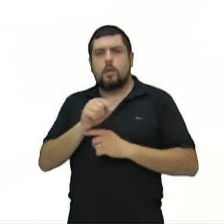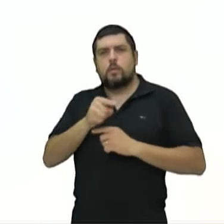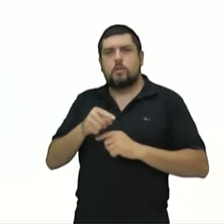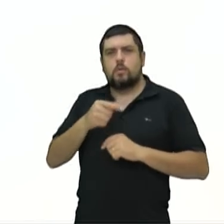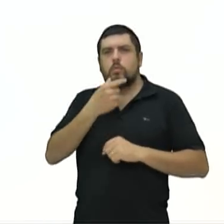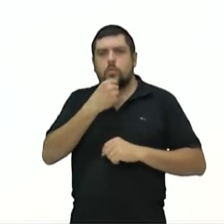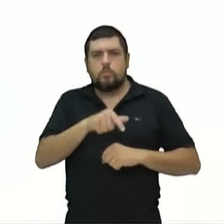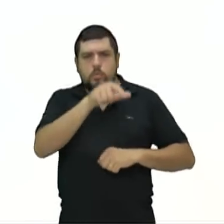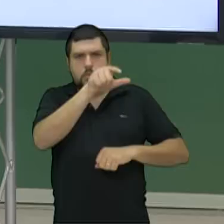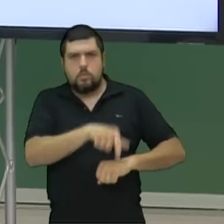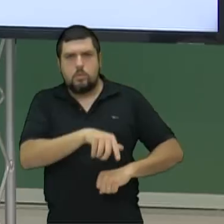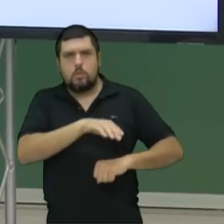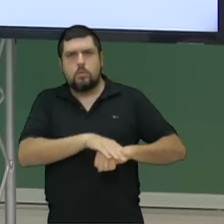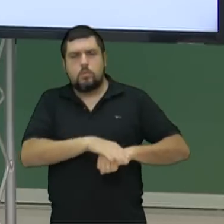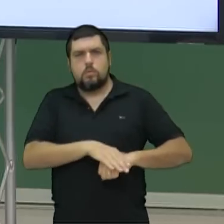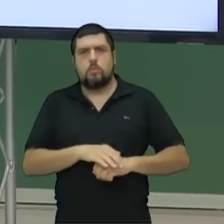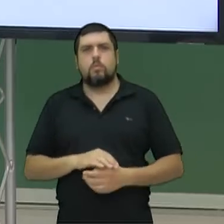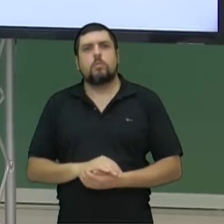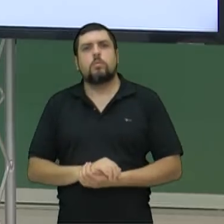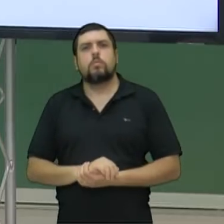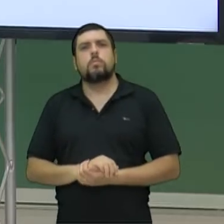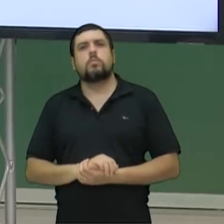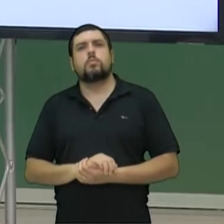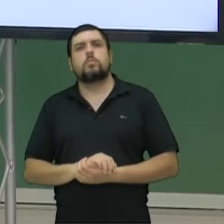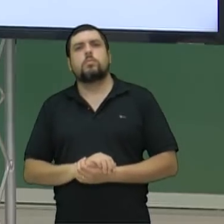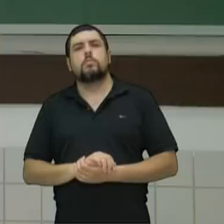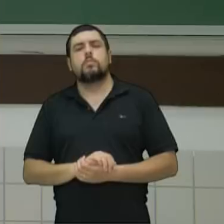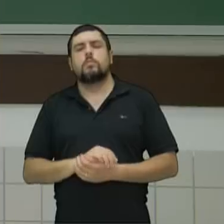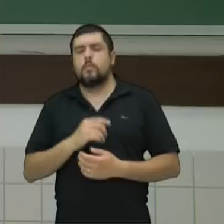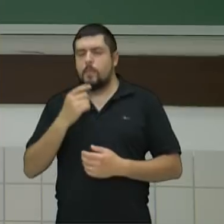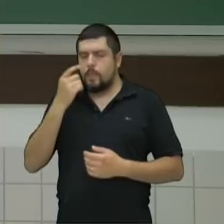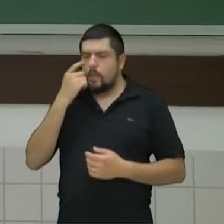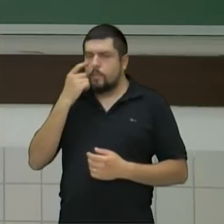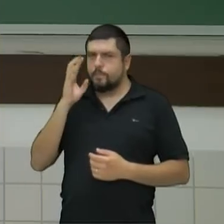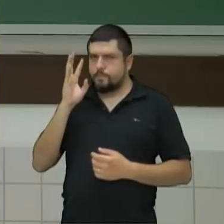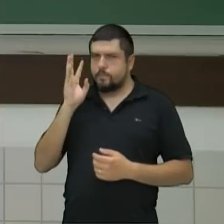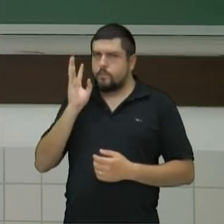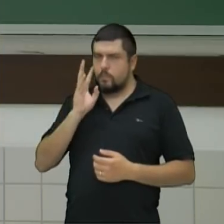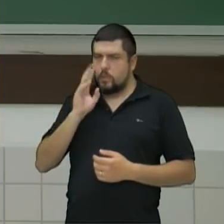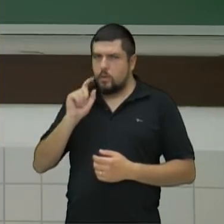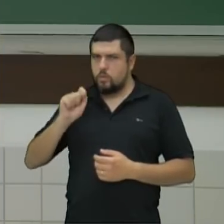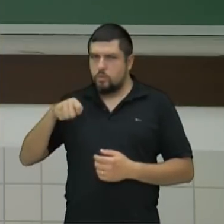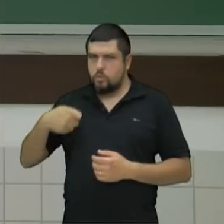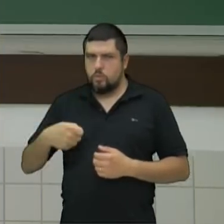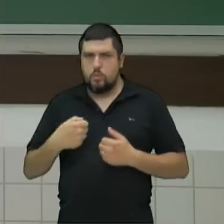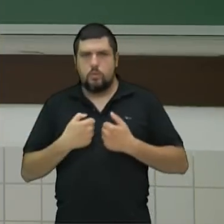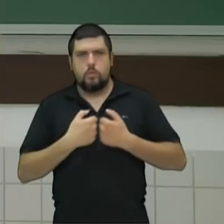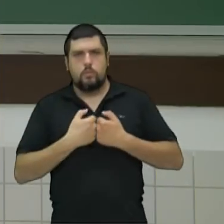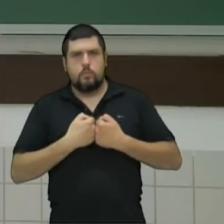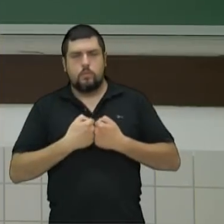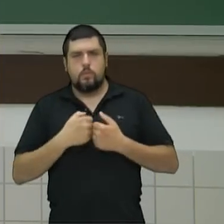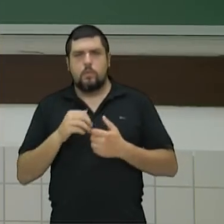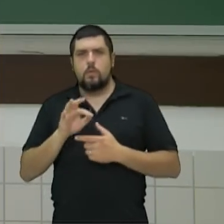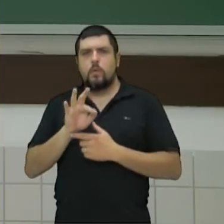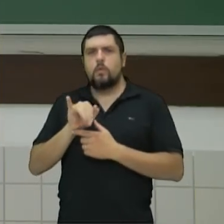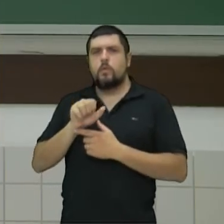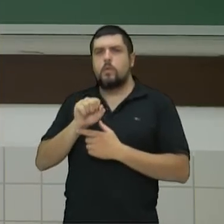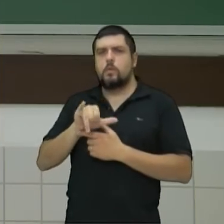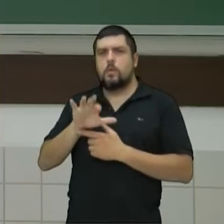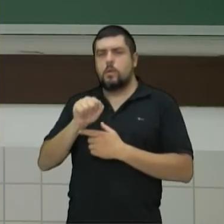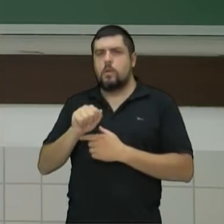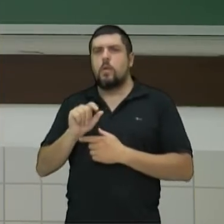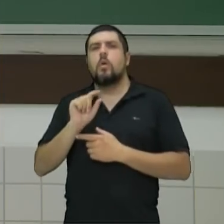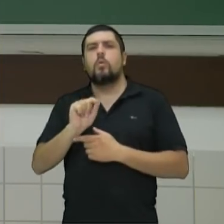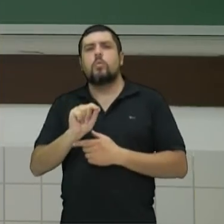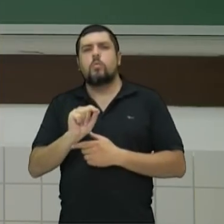aí? Pessoal, uma coisa muito interessante falar sobre física aqui. Física, eu digo que é que nem um processo, né? Você tem